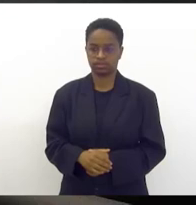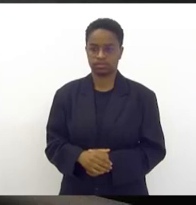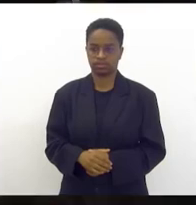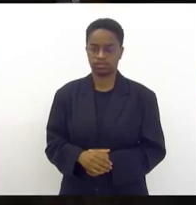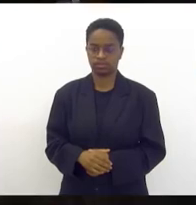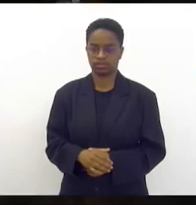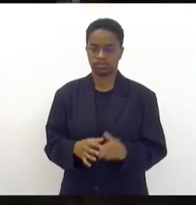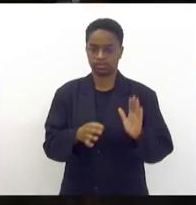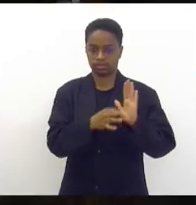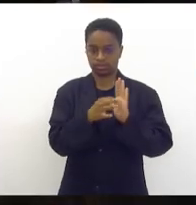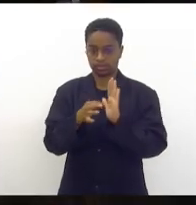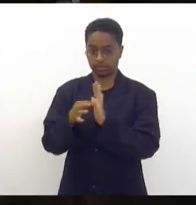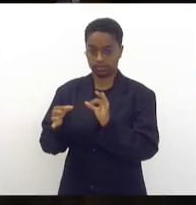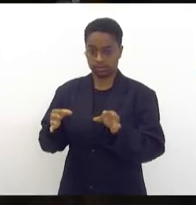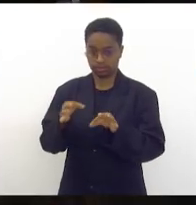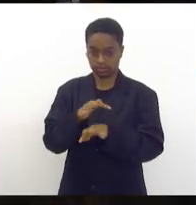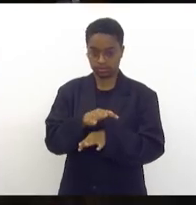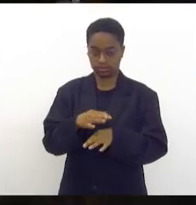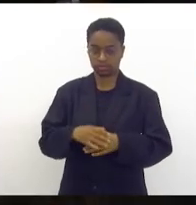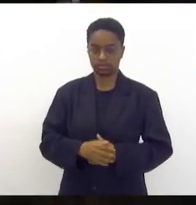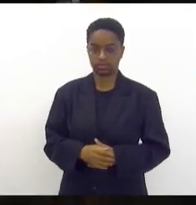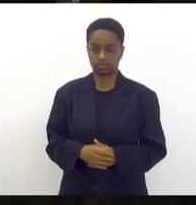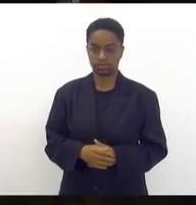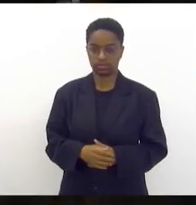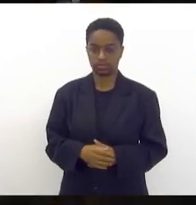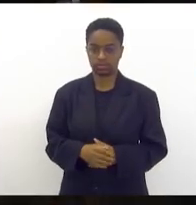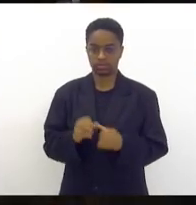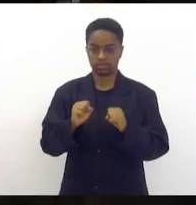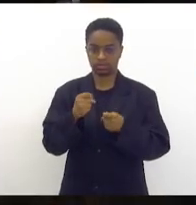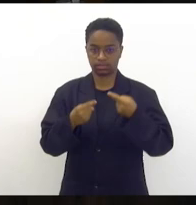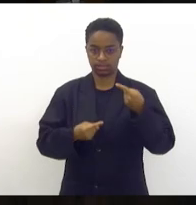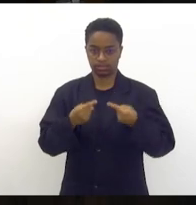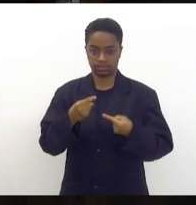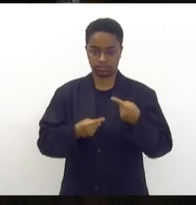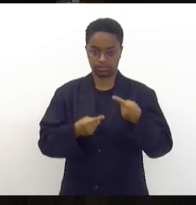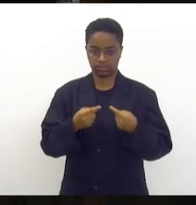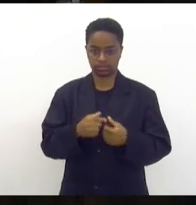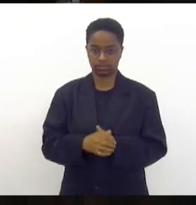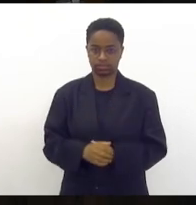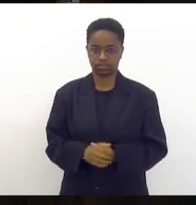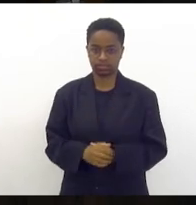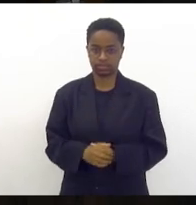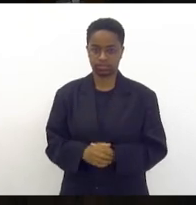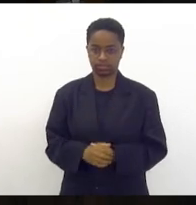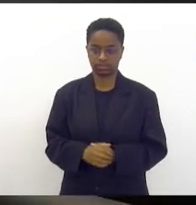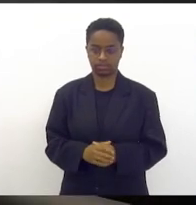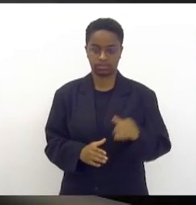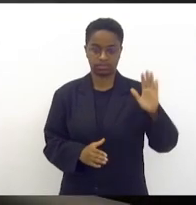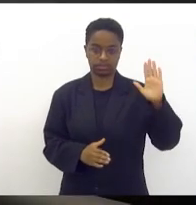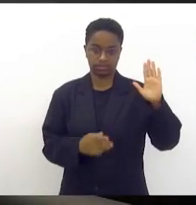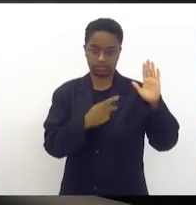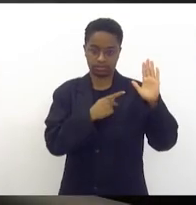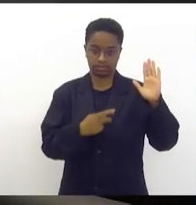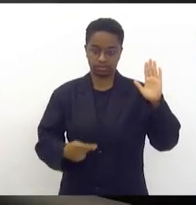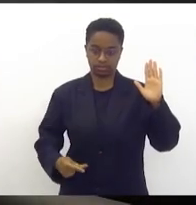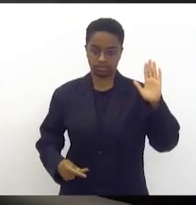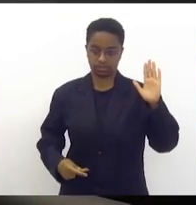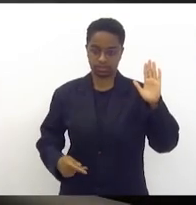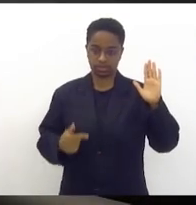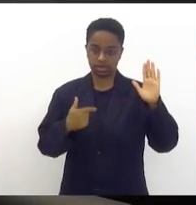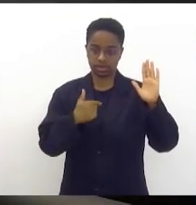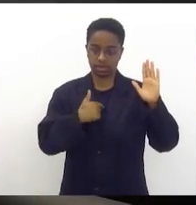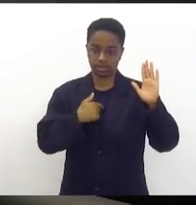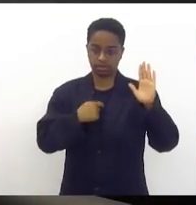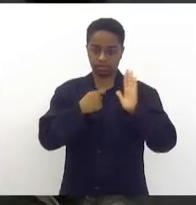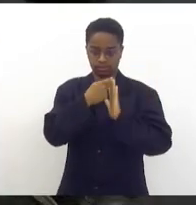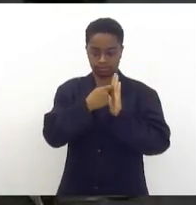Com os pareceres emitidos, em discussão. Senhor presidente, eu fiz uma